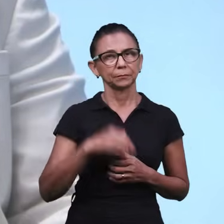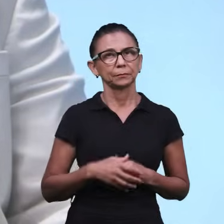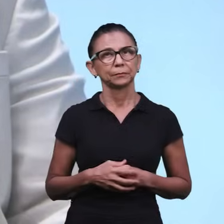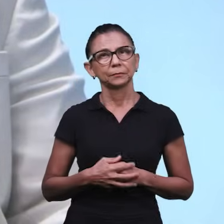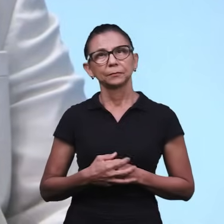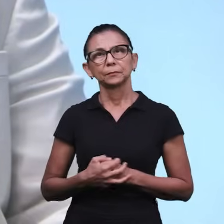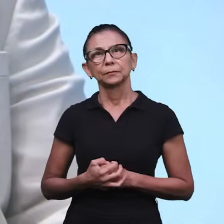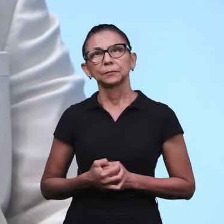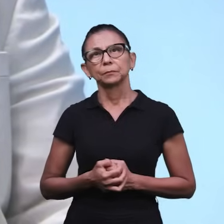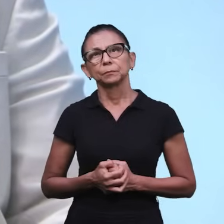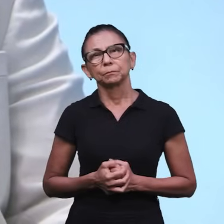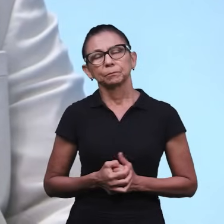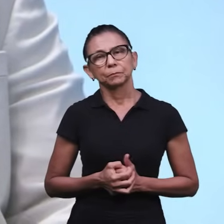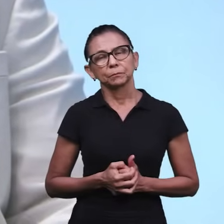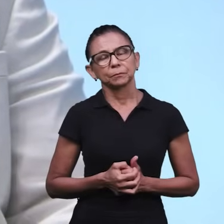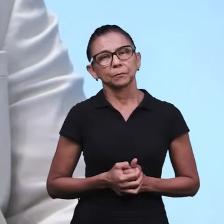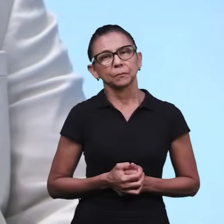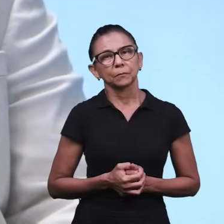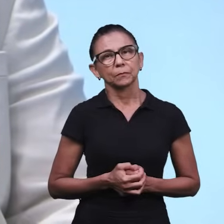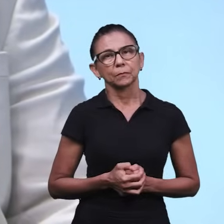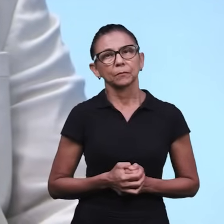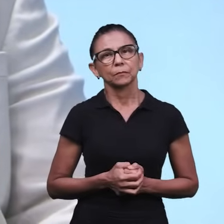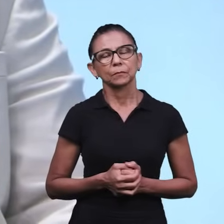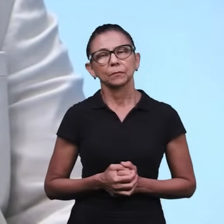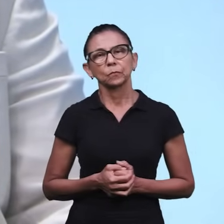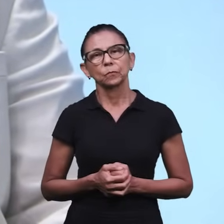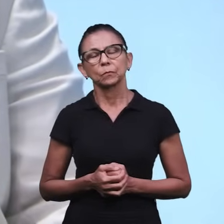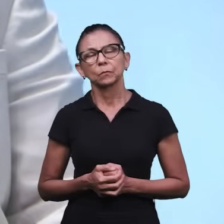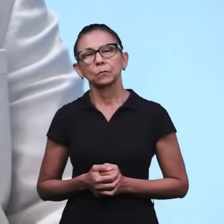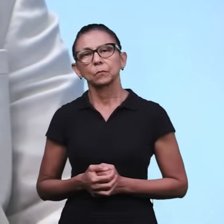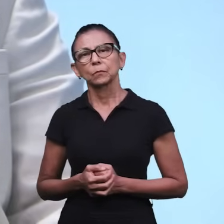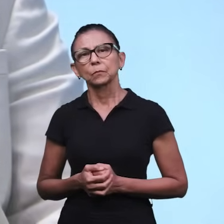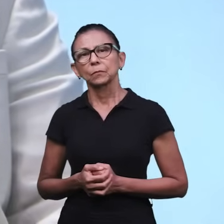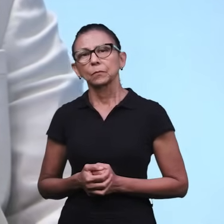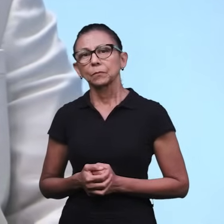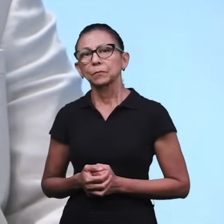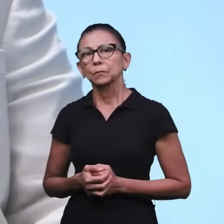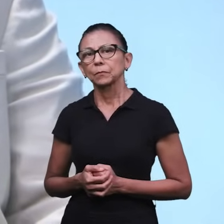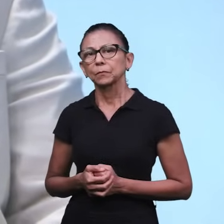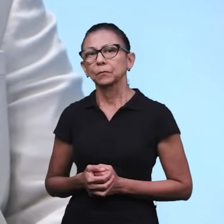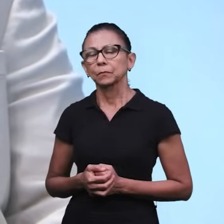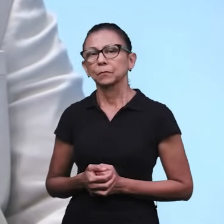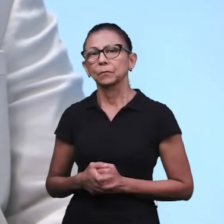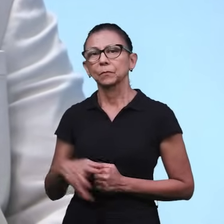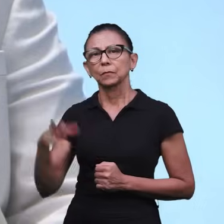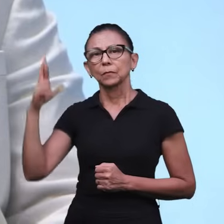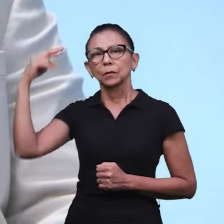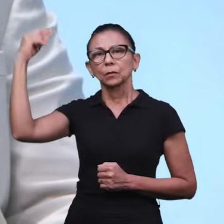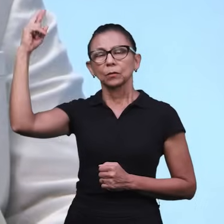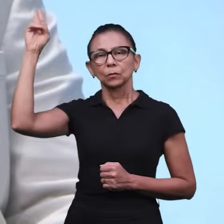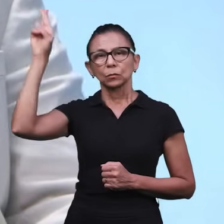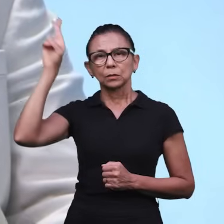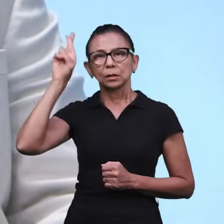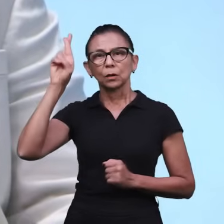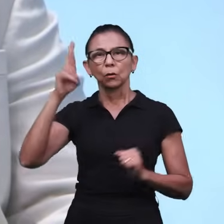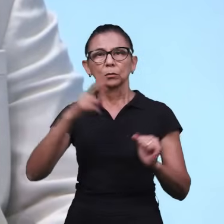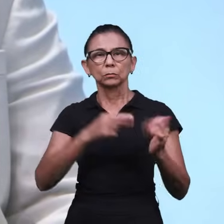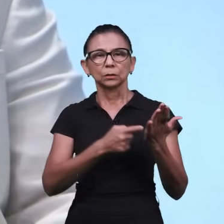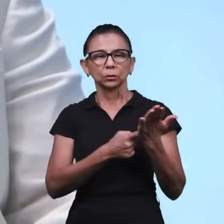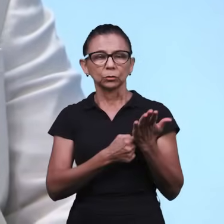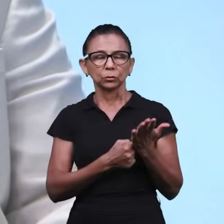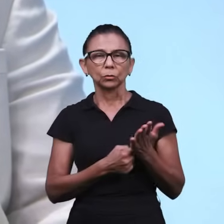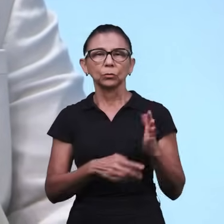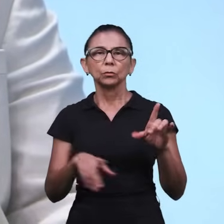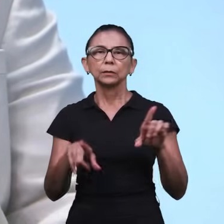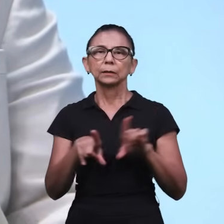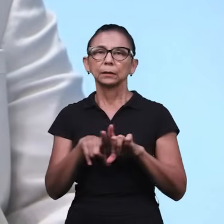um tanto quanto direcionada pelo Senhor, mas também pelos profissionais. Nós que somos servos, nós temos